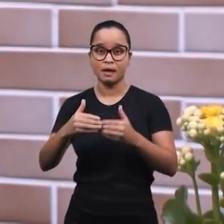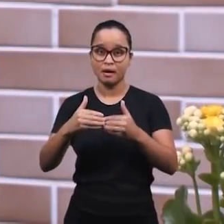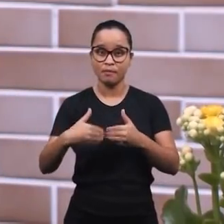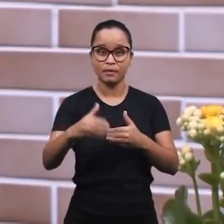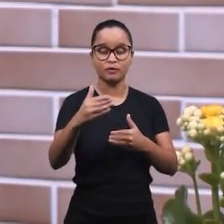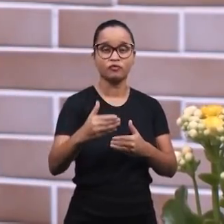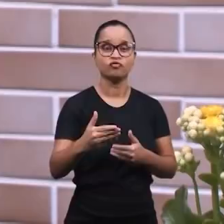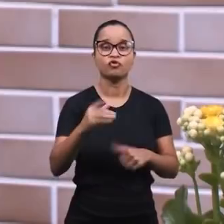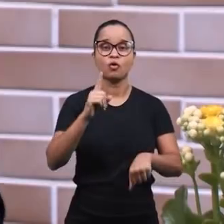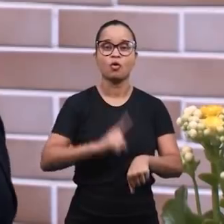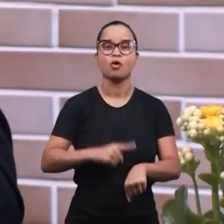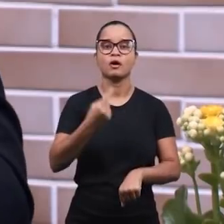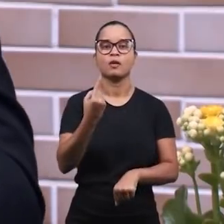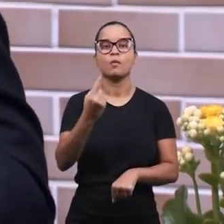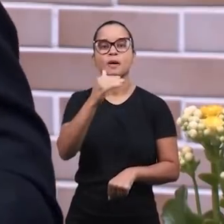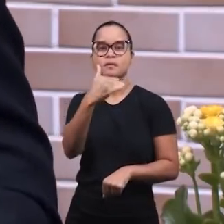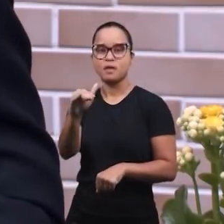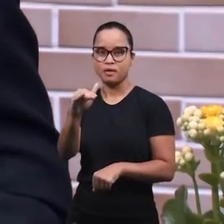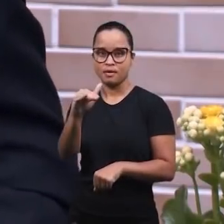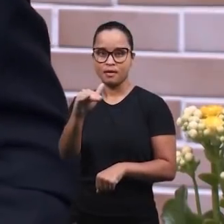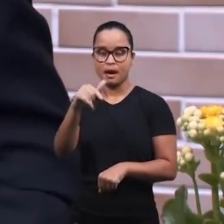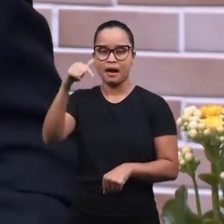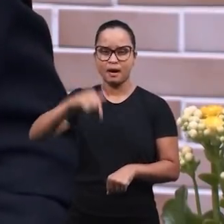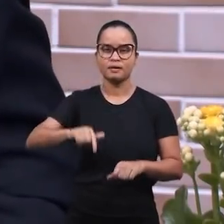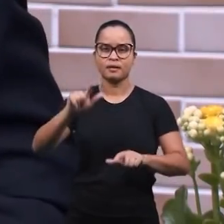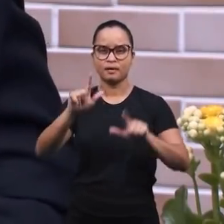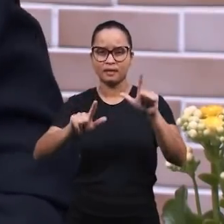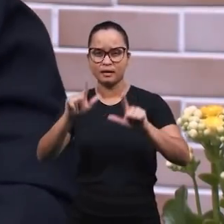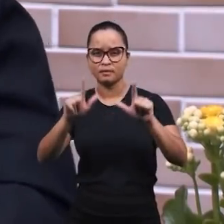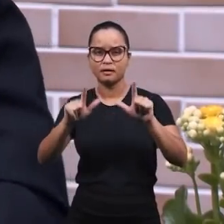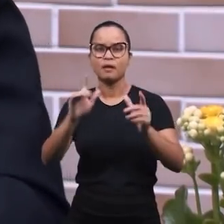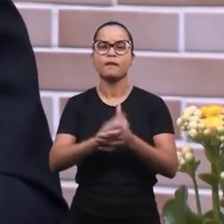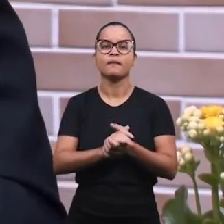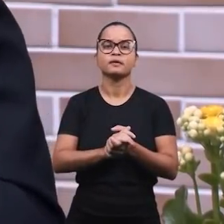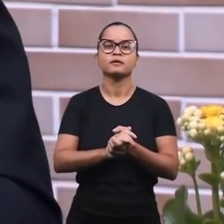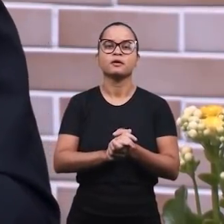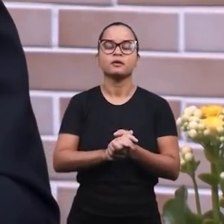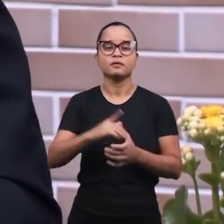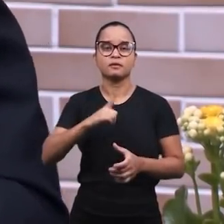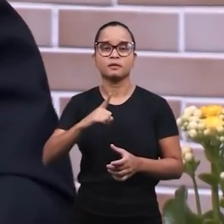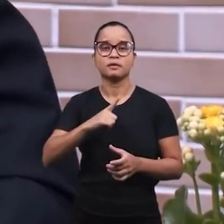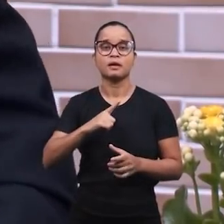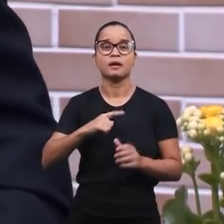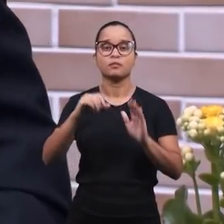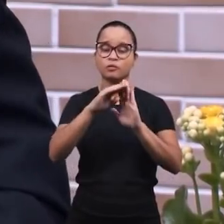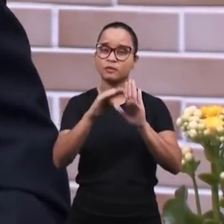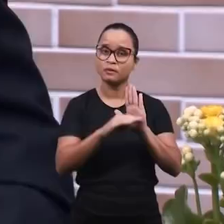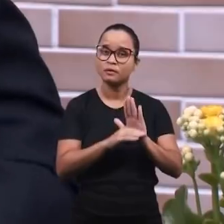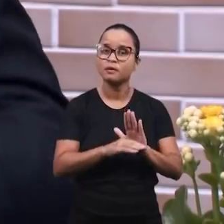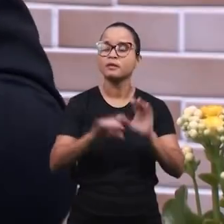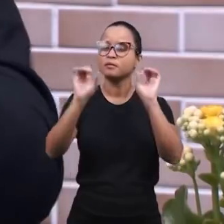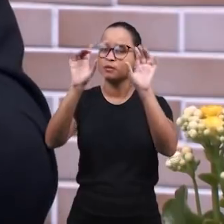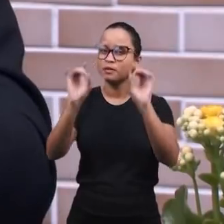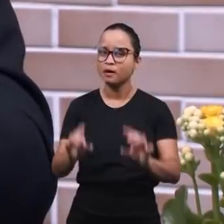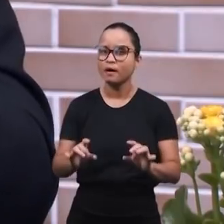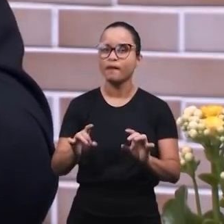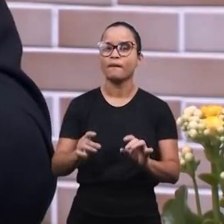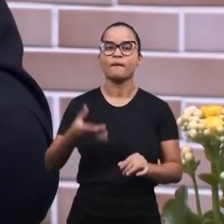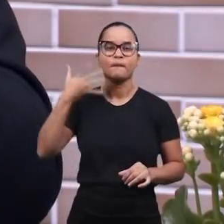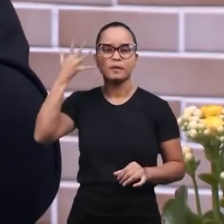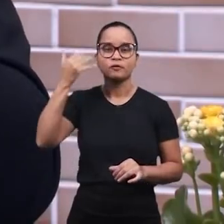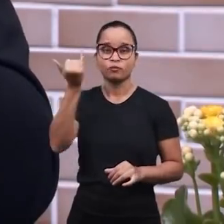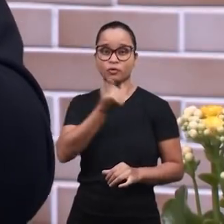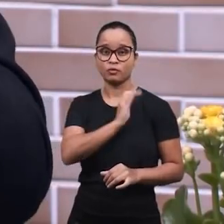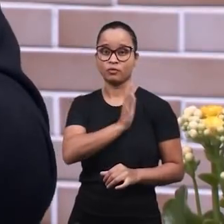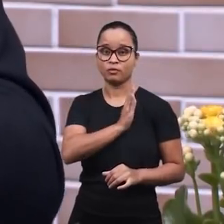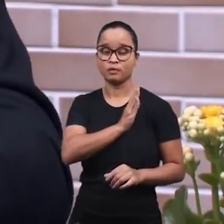da 1h30 da tarde, aqui pela Rede TV, assistir à programação especial do domingo da Igreja Cristã Maranata, com uma palavra para o seu